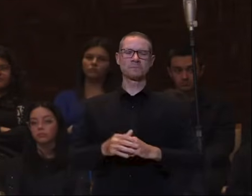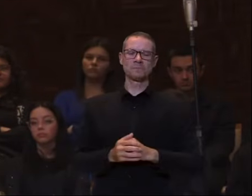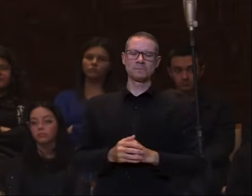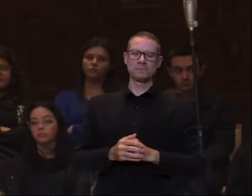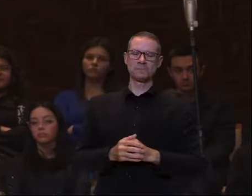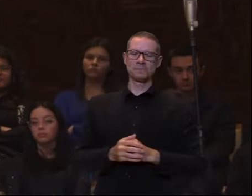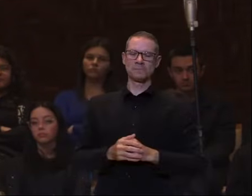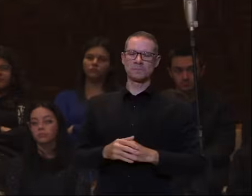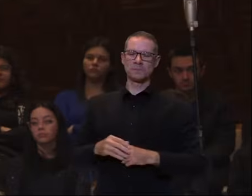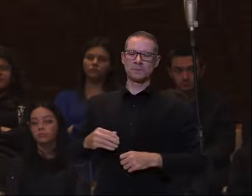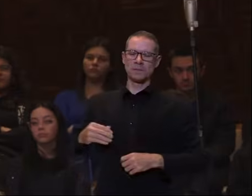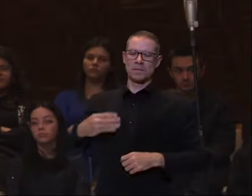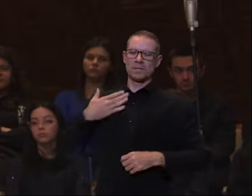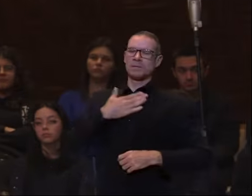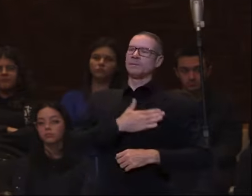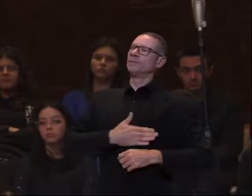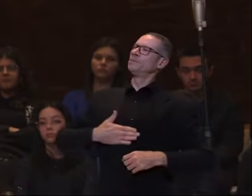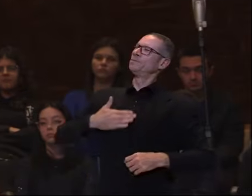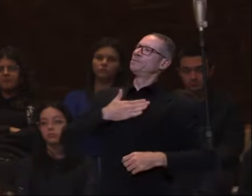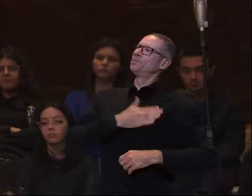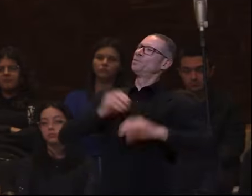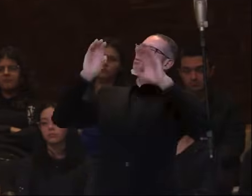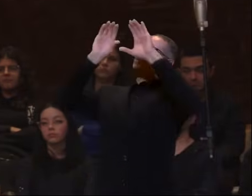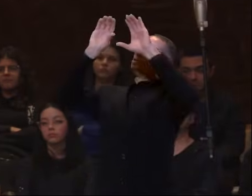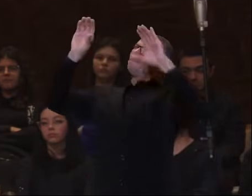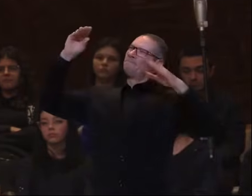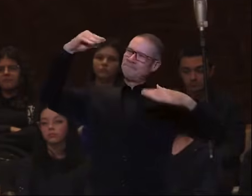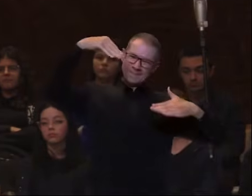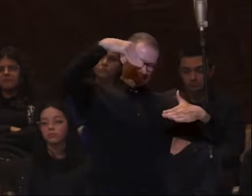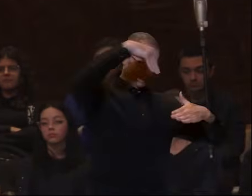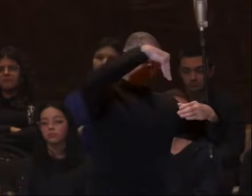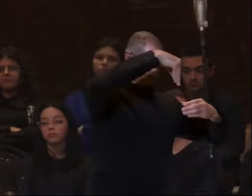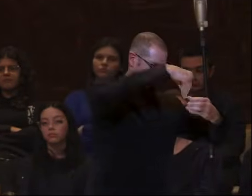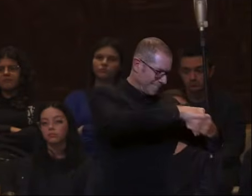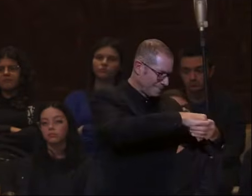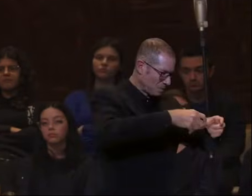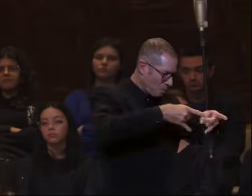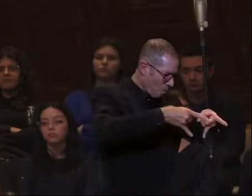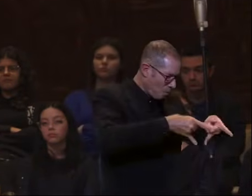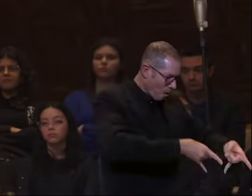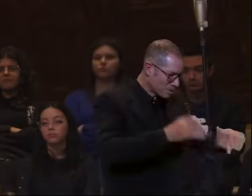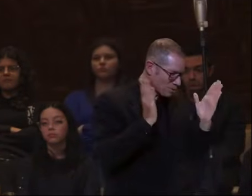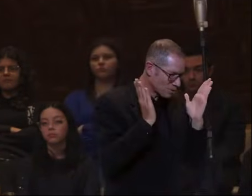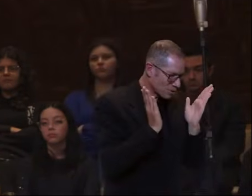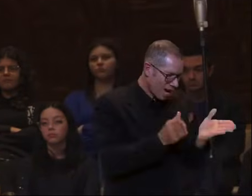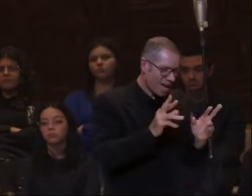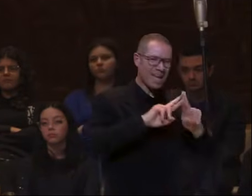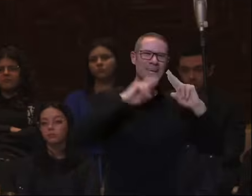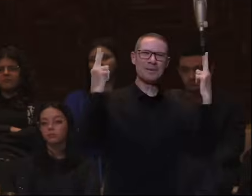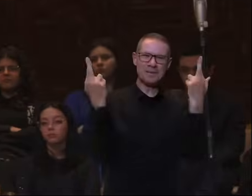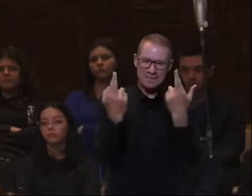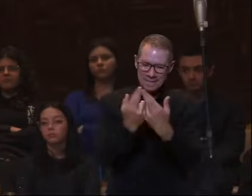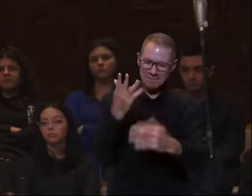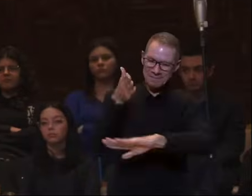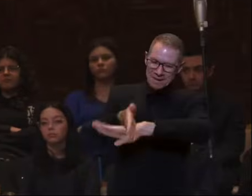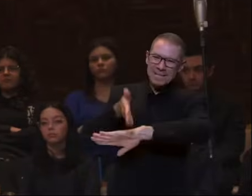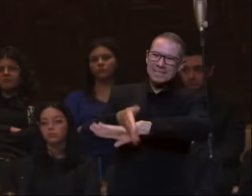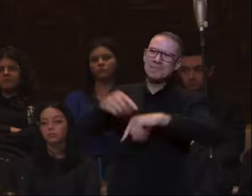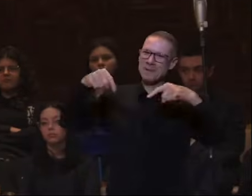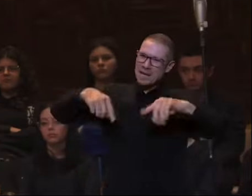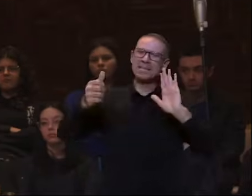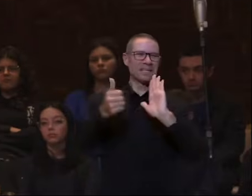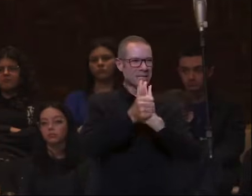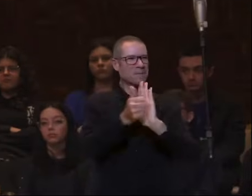o gosto do céu dentro do meu quarto. Eu já experimentei o gosto do céu nas reuniões que eu participo aqui na